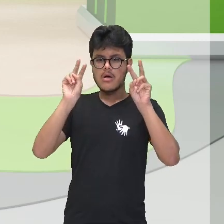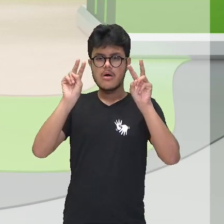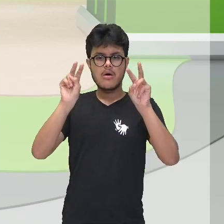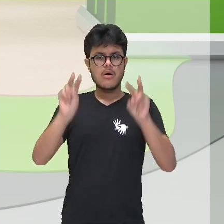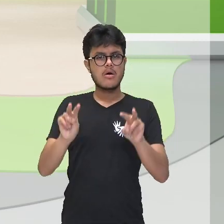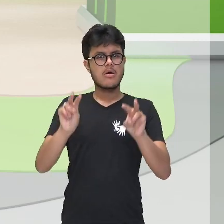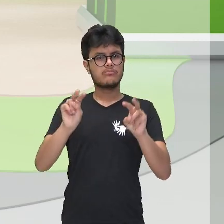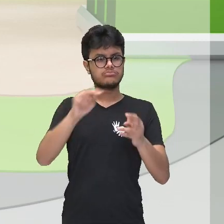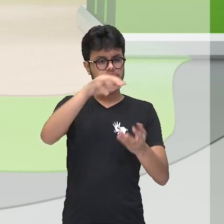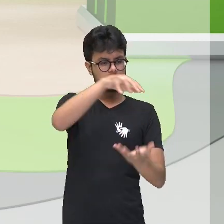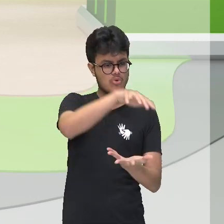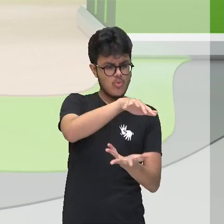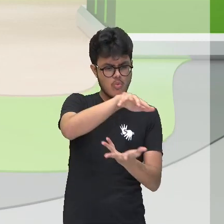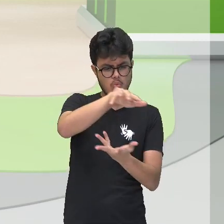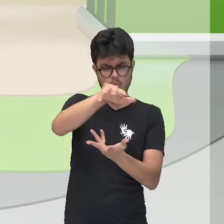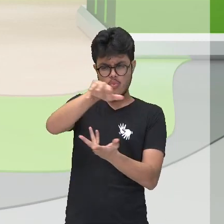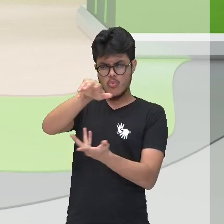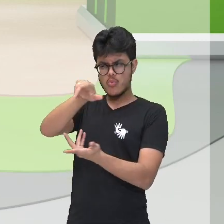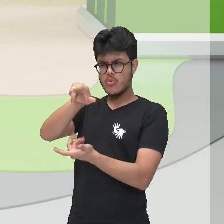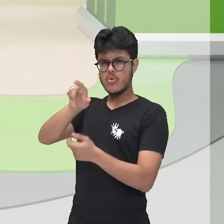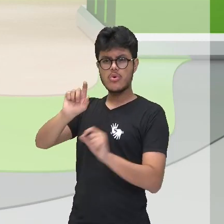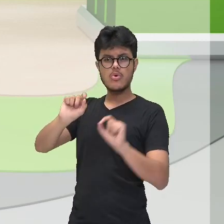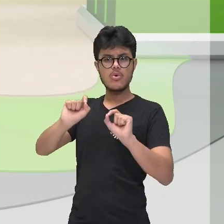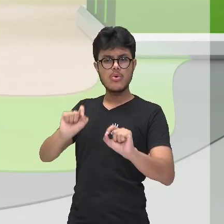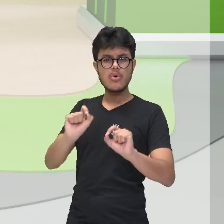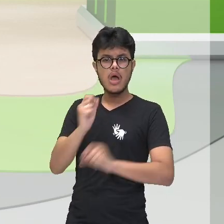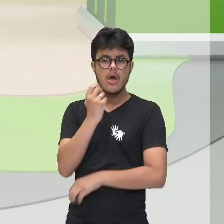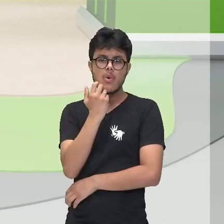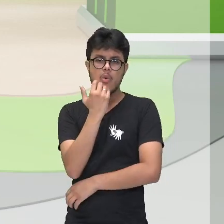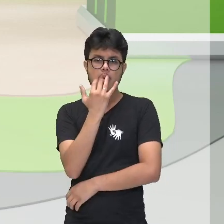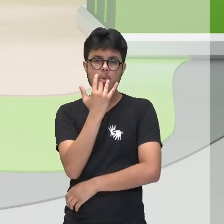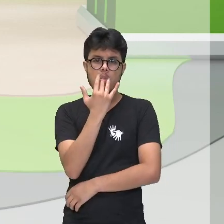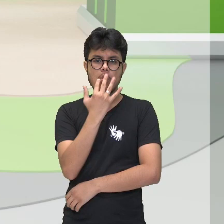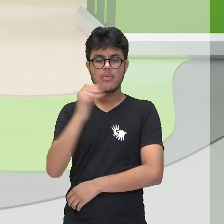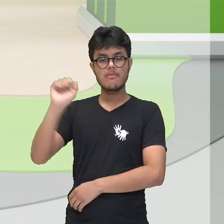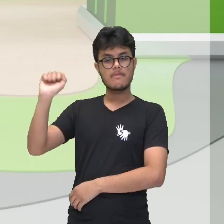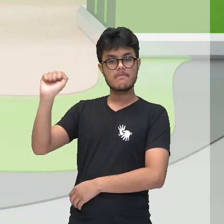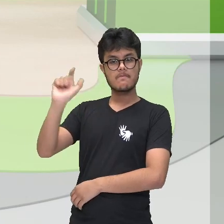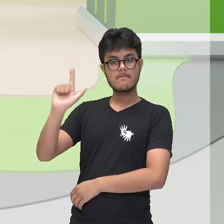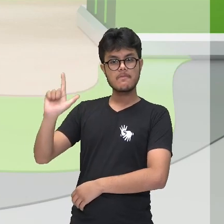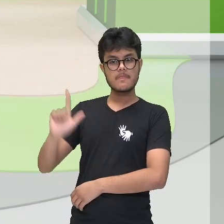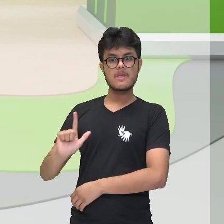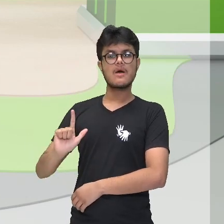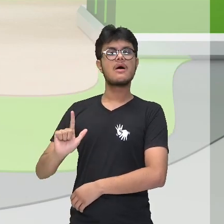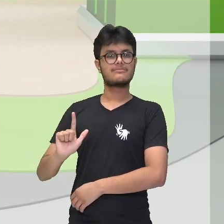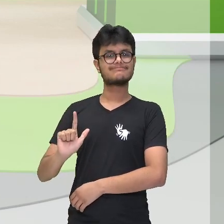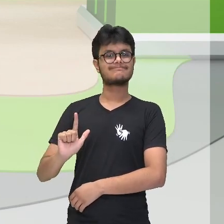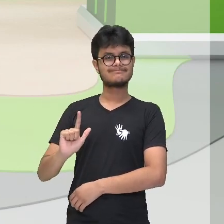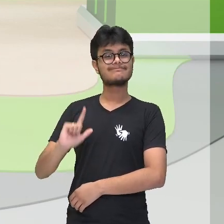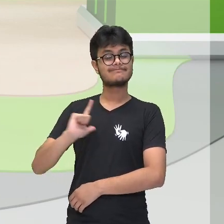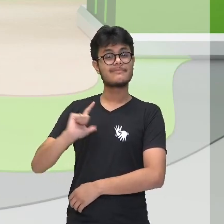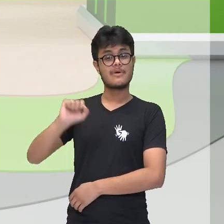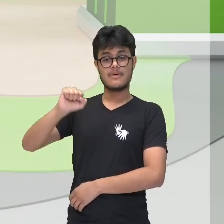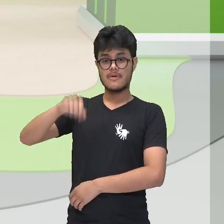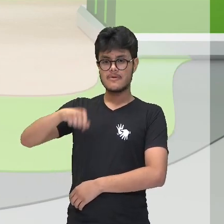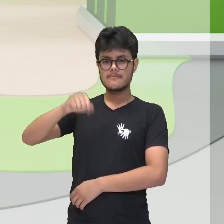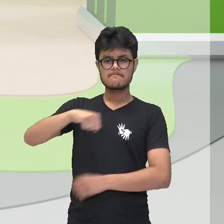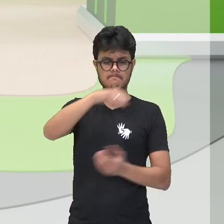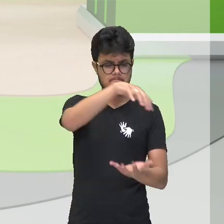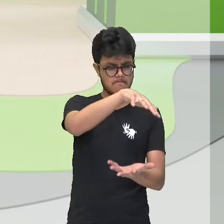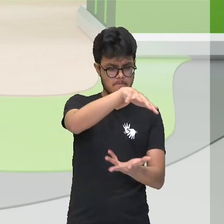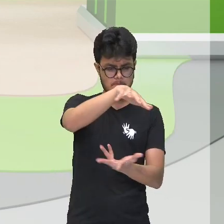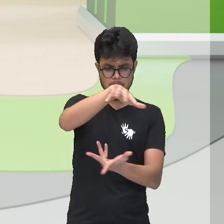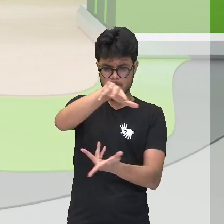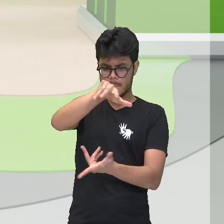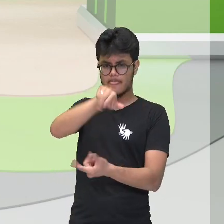cinematográficas do planeta Terra, nós temos ali aquele tom azulado quando nós vemos distantes, ali do espaço.